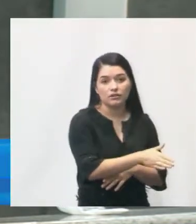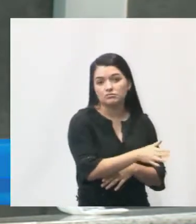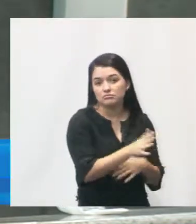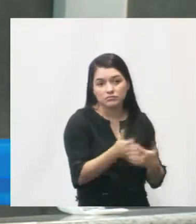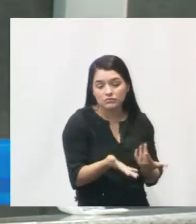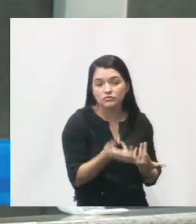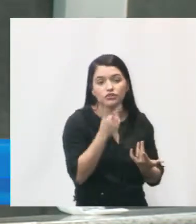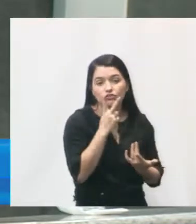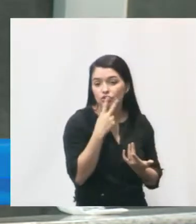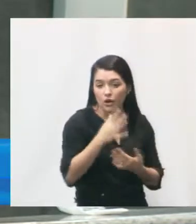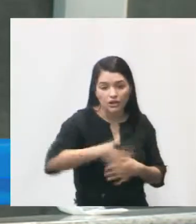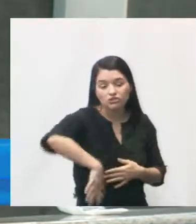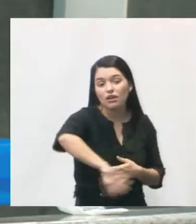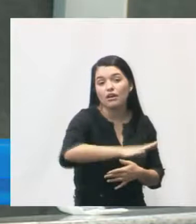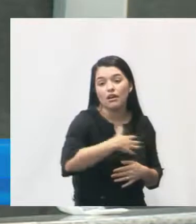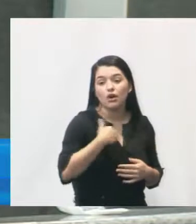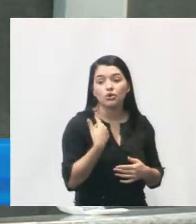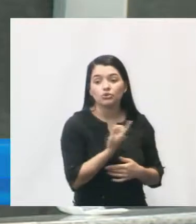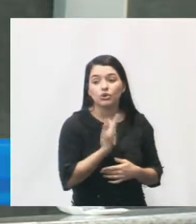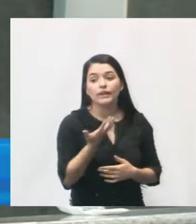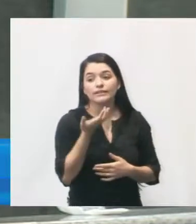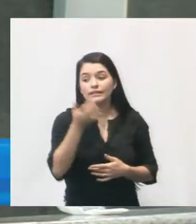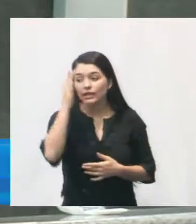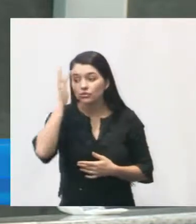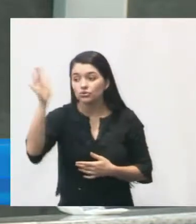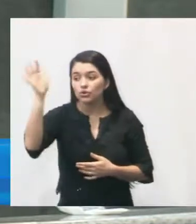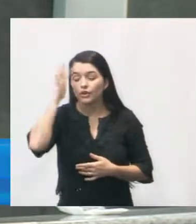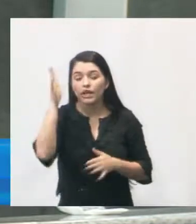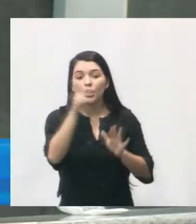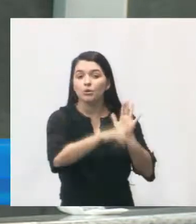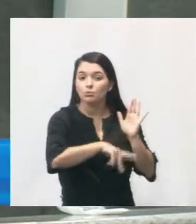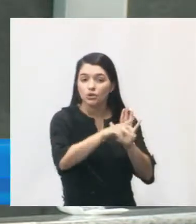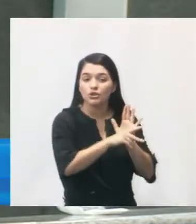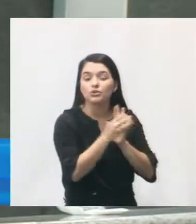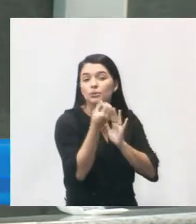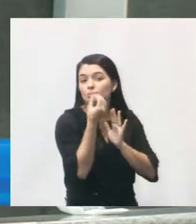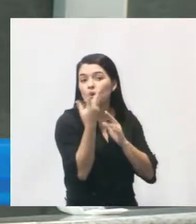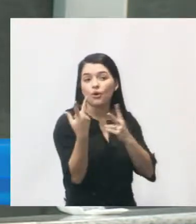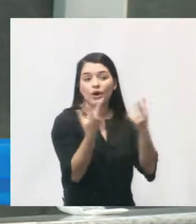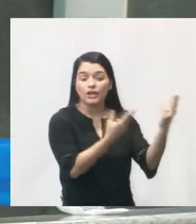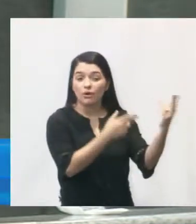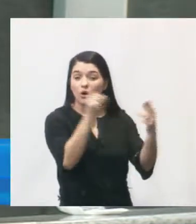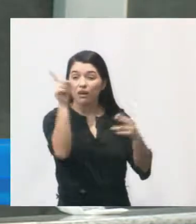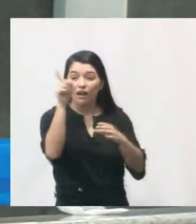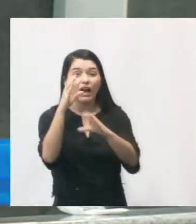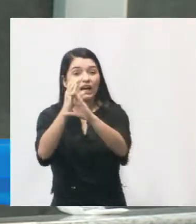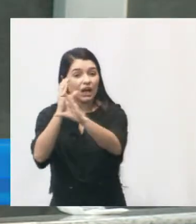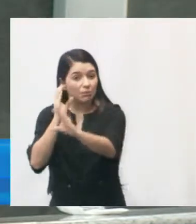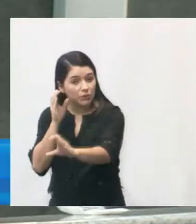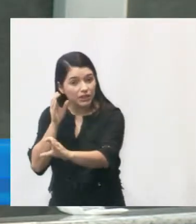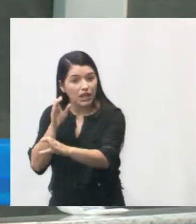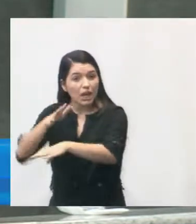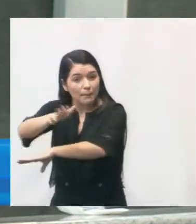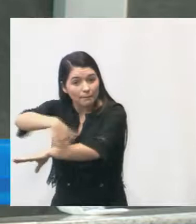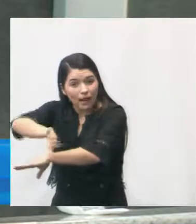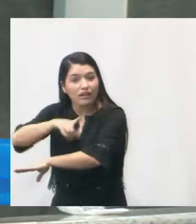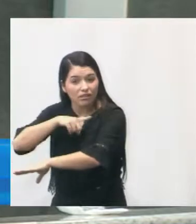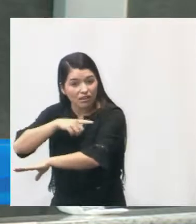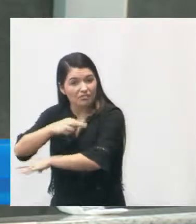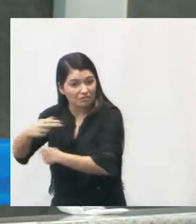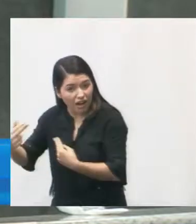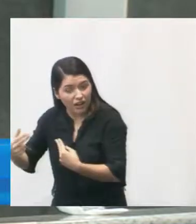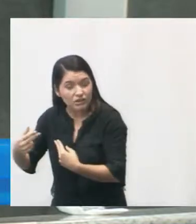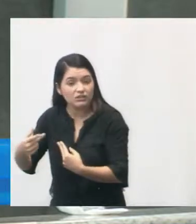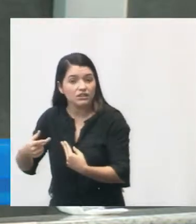Queremos sonhar com um bom projeto, assim como Jardim Camburi recebeu o Parque Atlântico, outras áreas vão